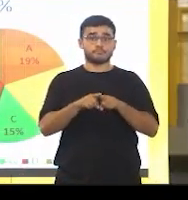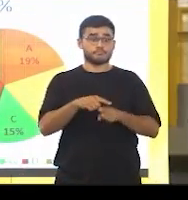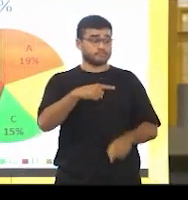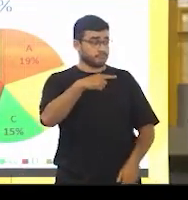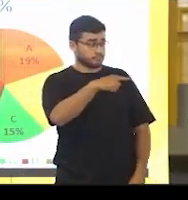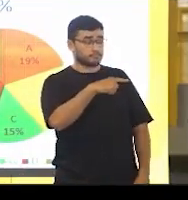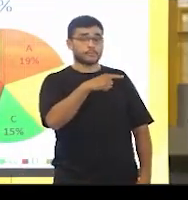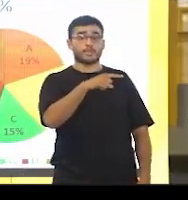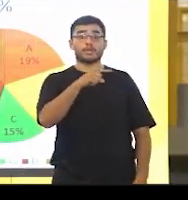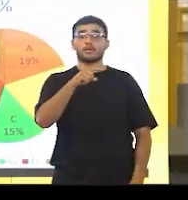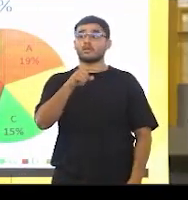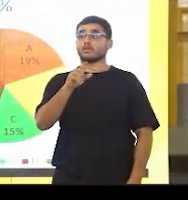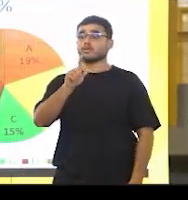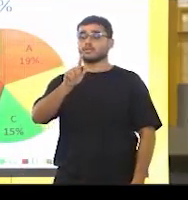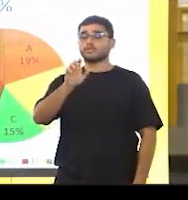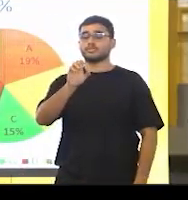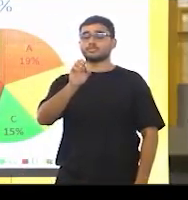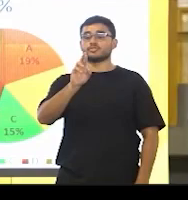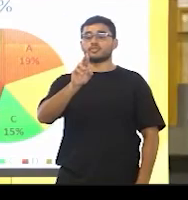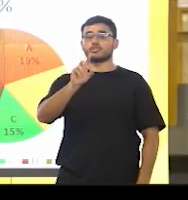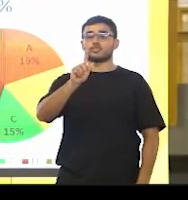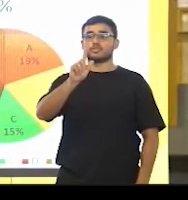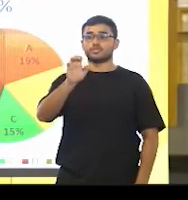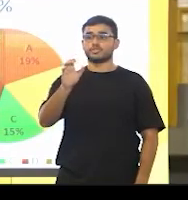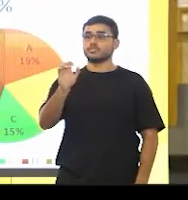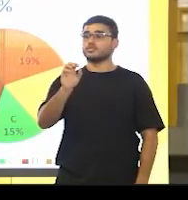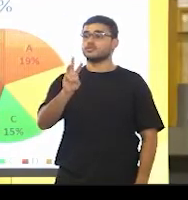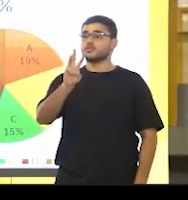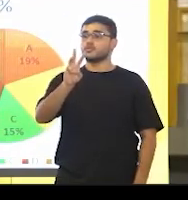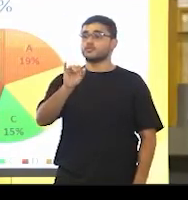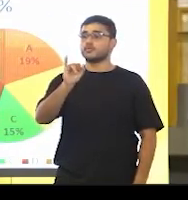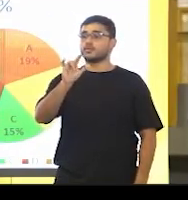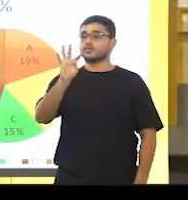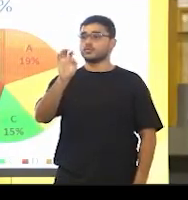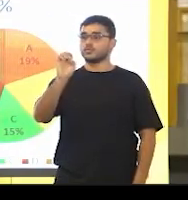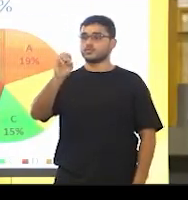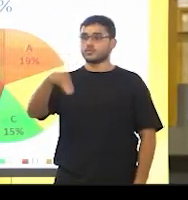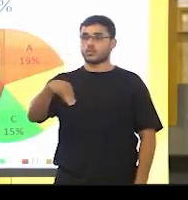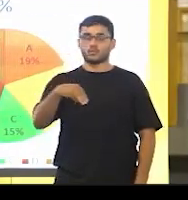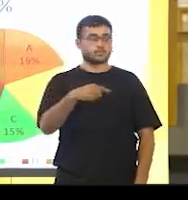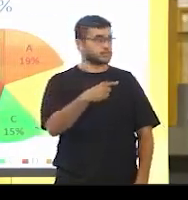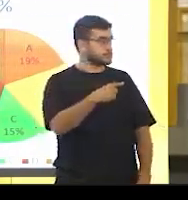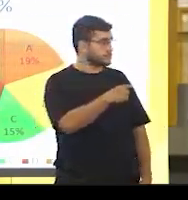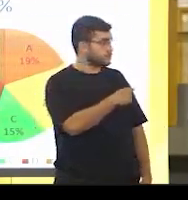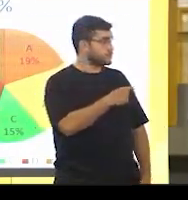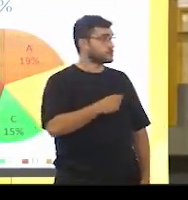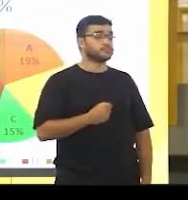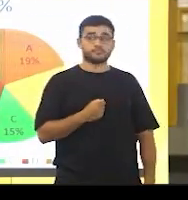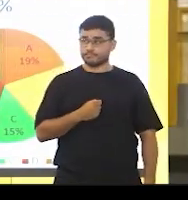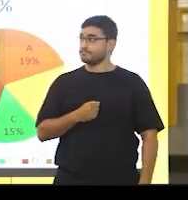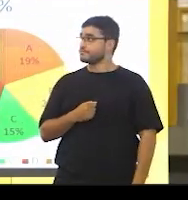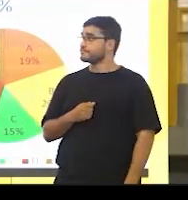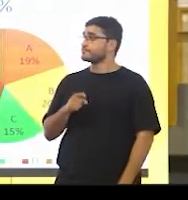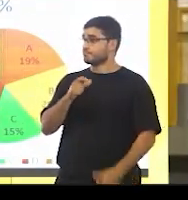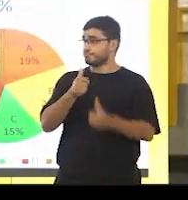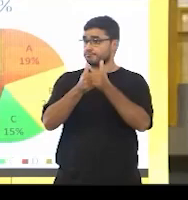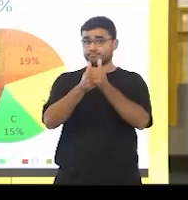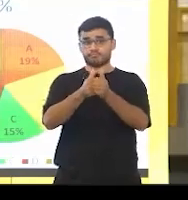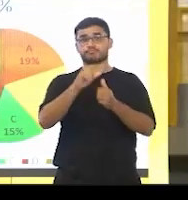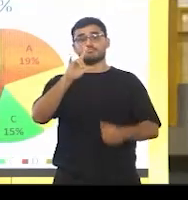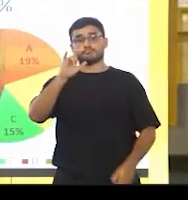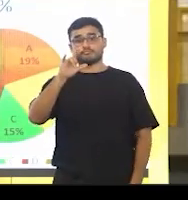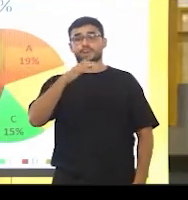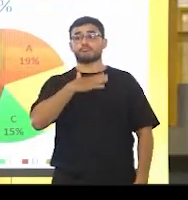GG, tá certo? George Wilton, tá certo? Então vocês seguem a gente e também podem seguir lá,